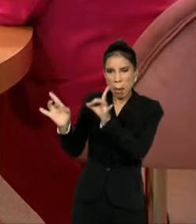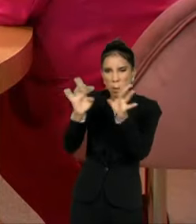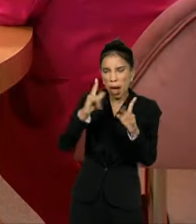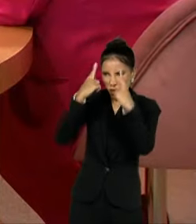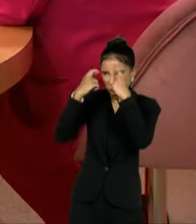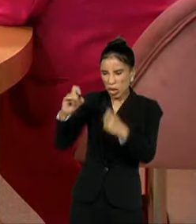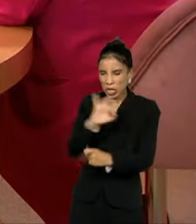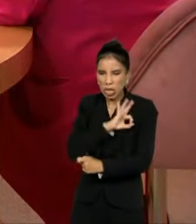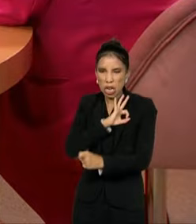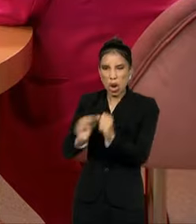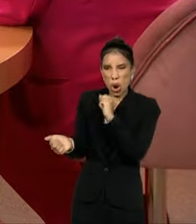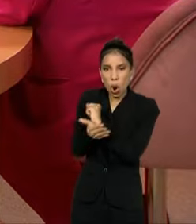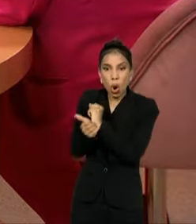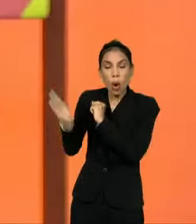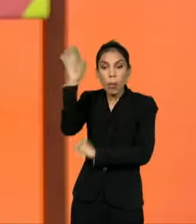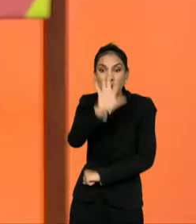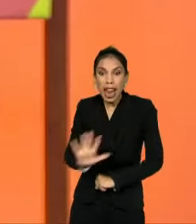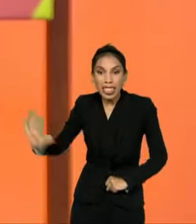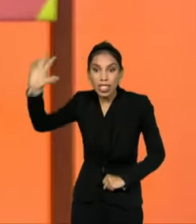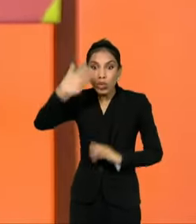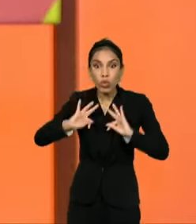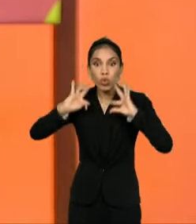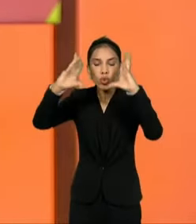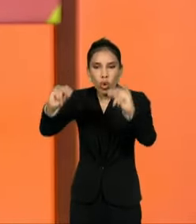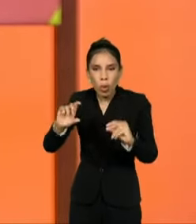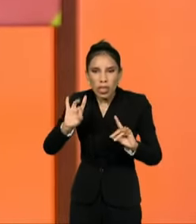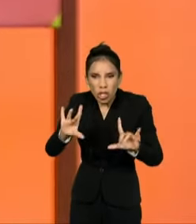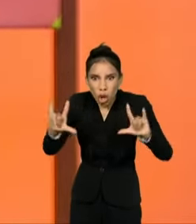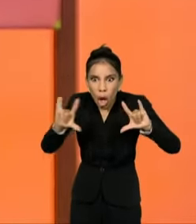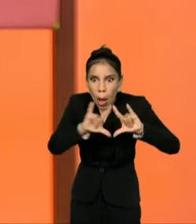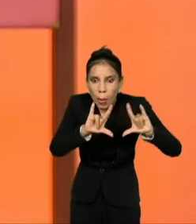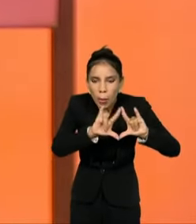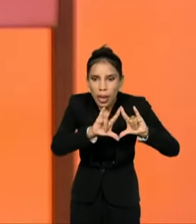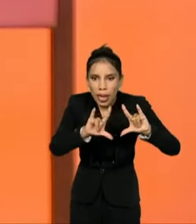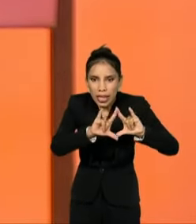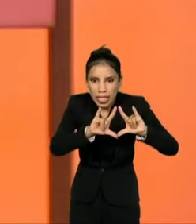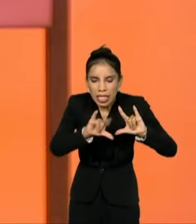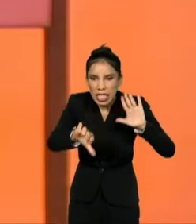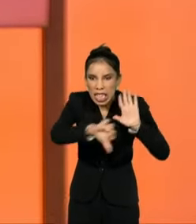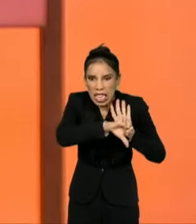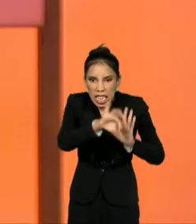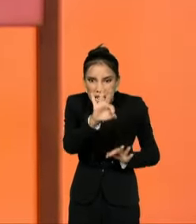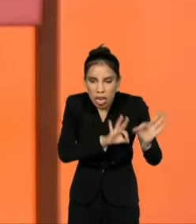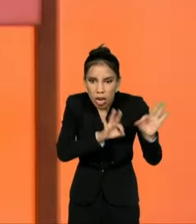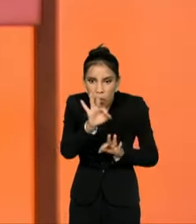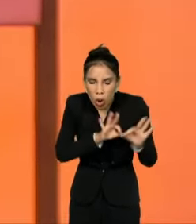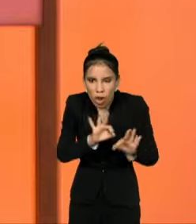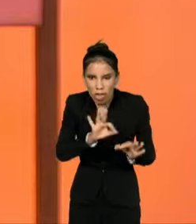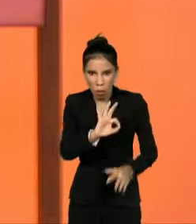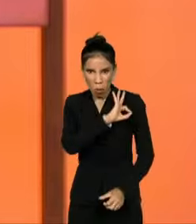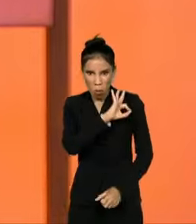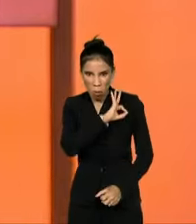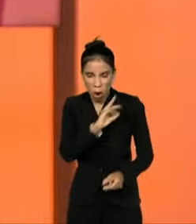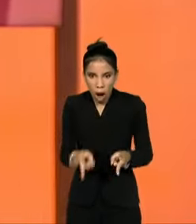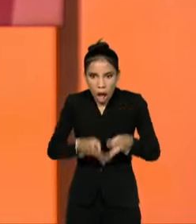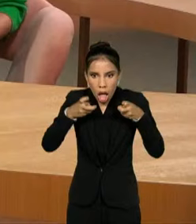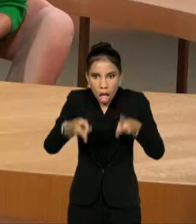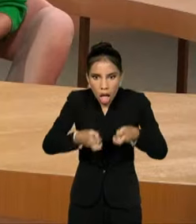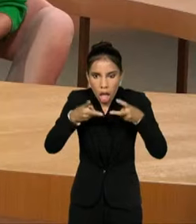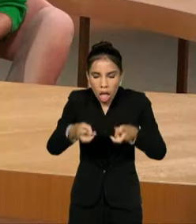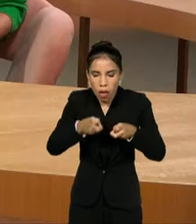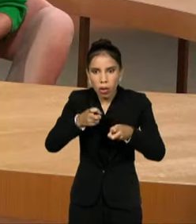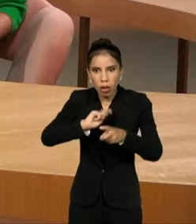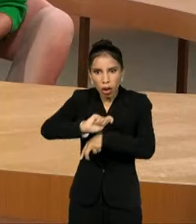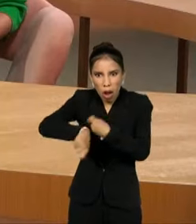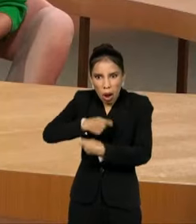inteiro. Violência, corrupção, tem no Brasil inteiro. Agora, milícia, assim, um crime que organiza um território, que explora economicamente e